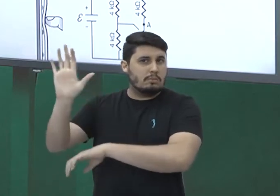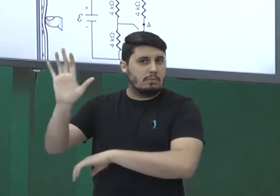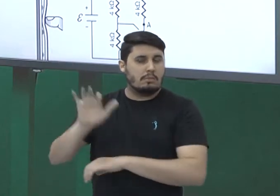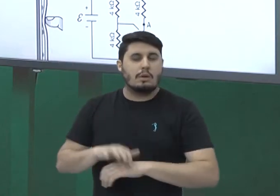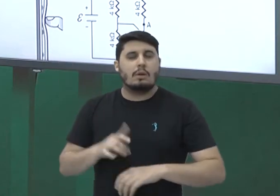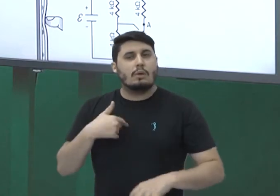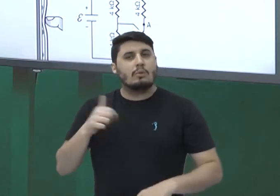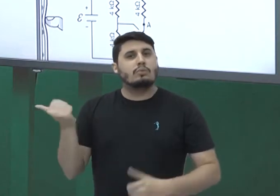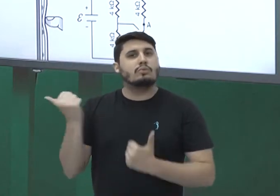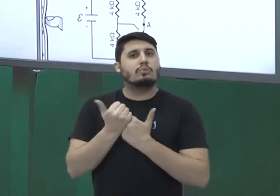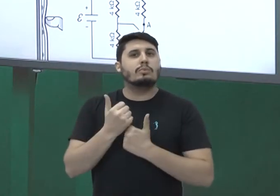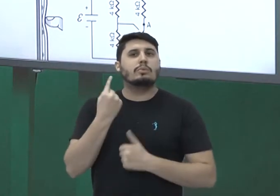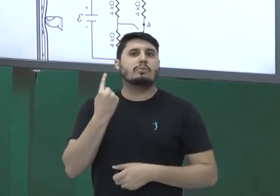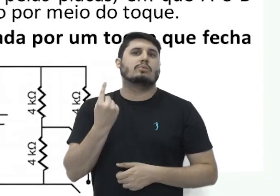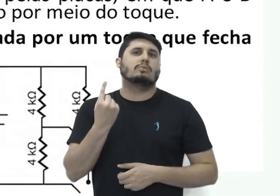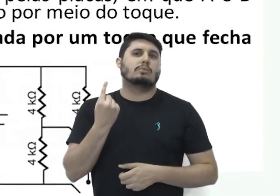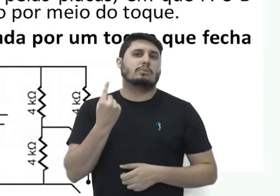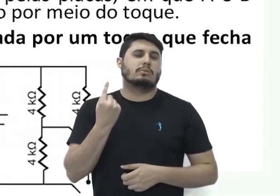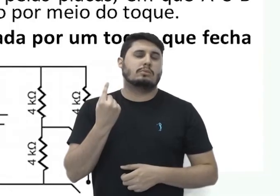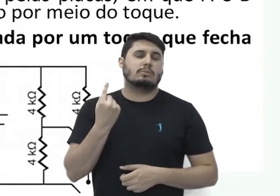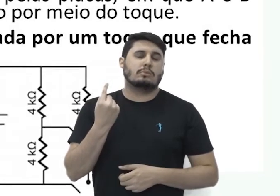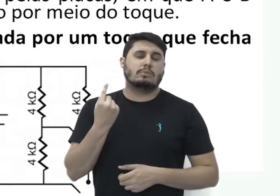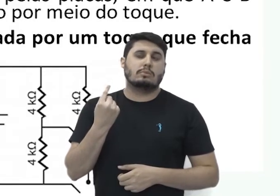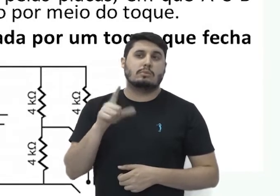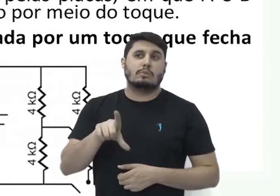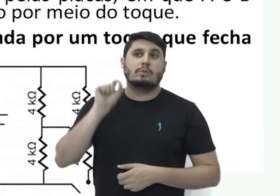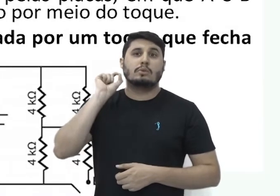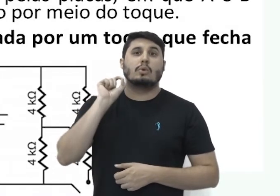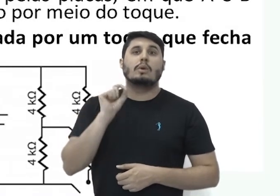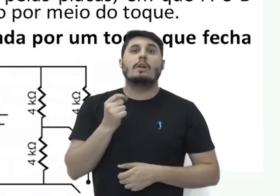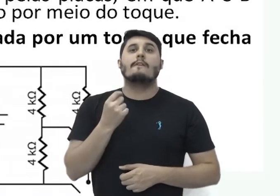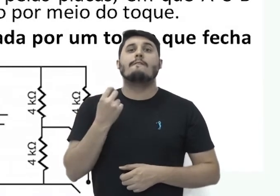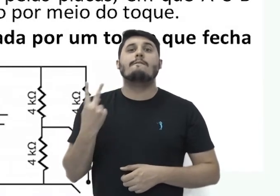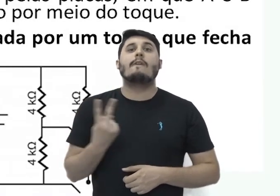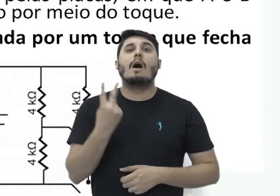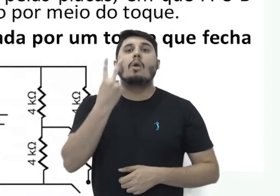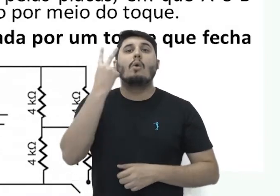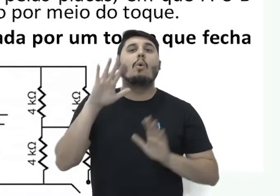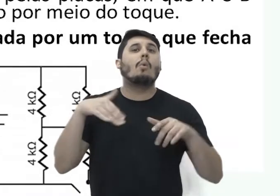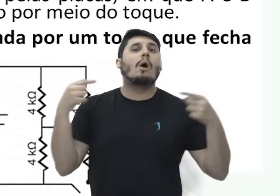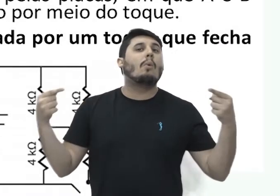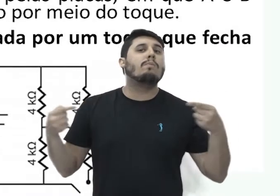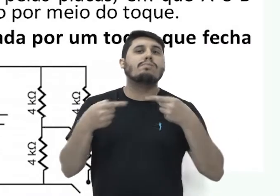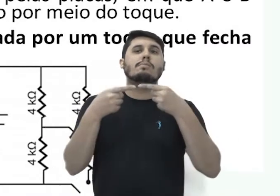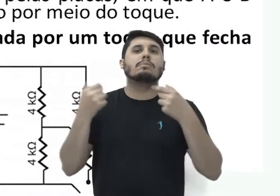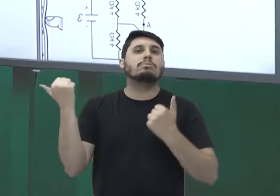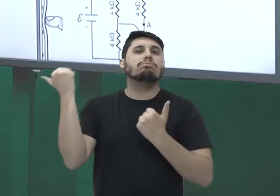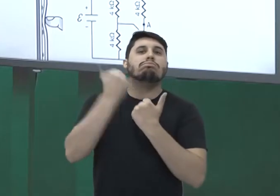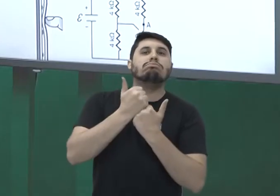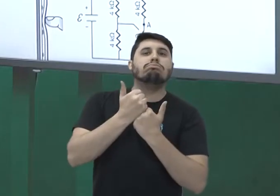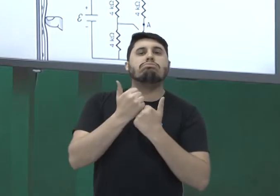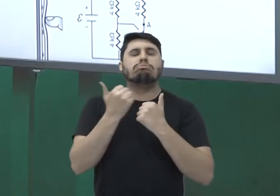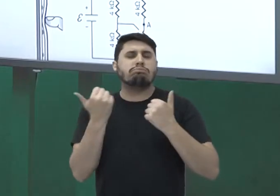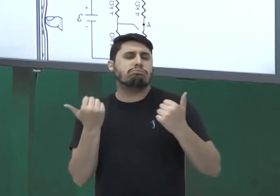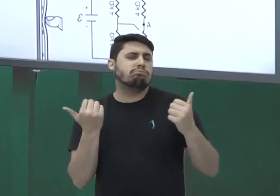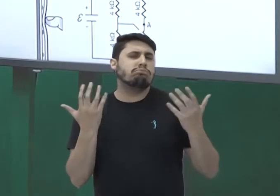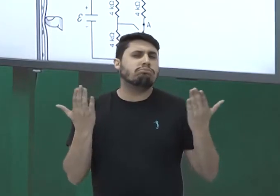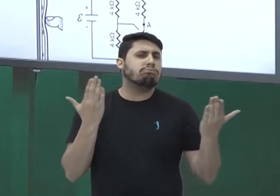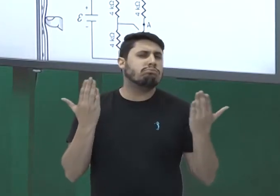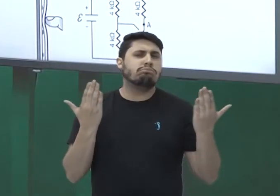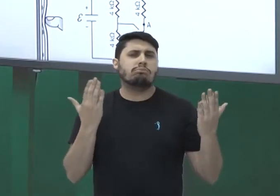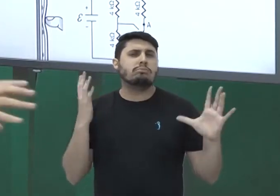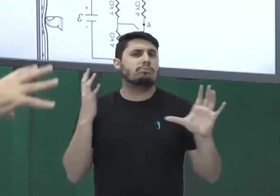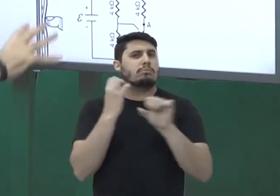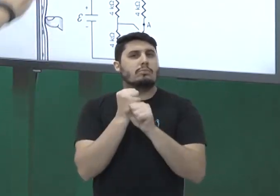um único, com um desses valores aqui, certo? Com um desses valores aqui, para que eu tenha um